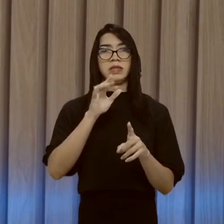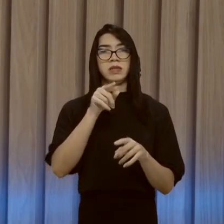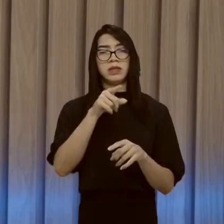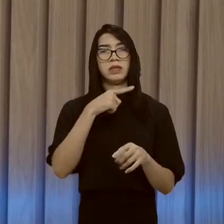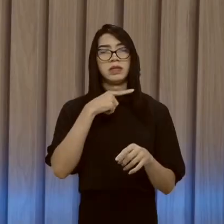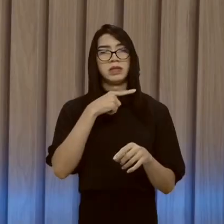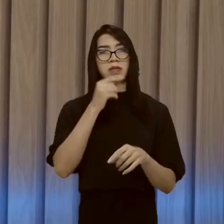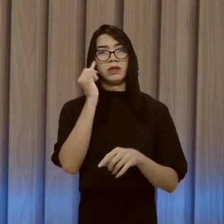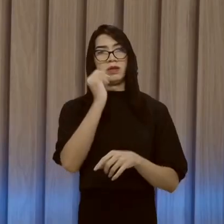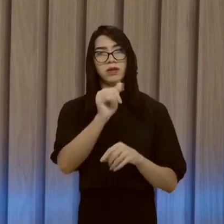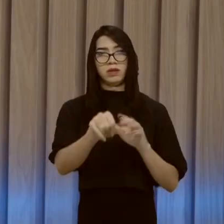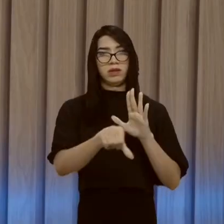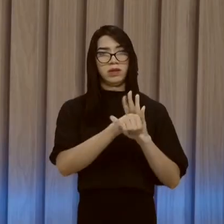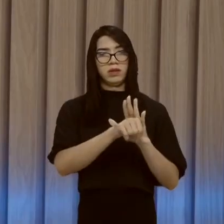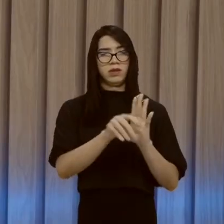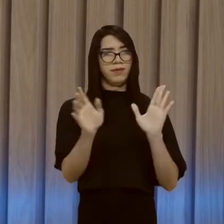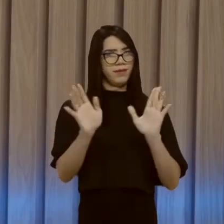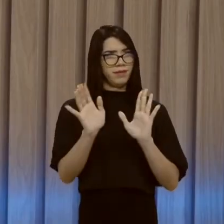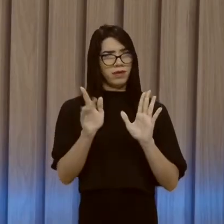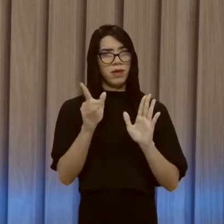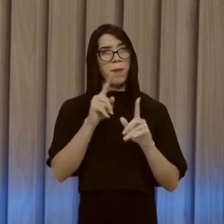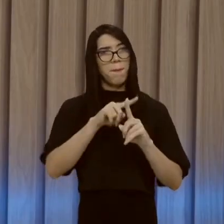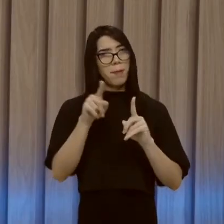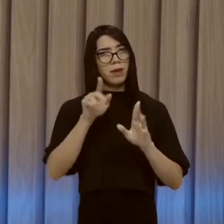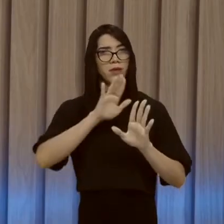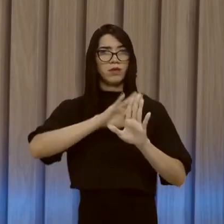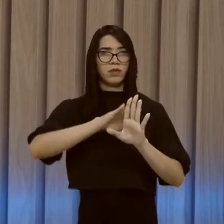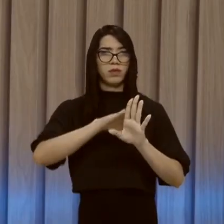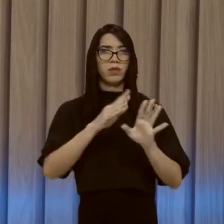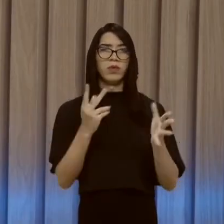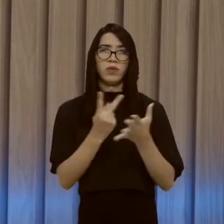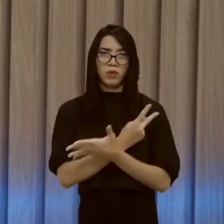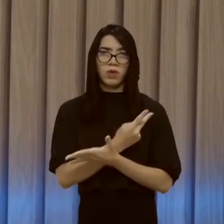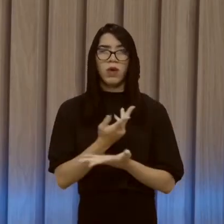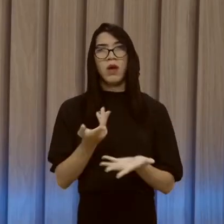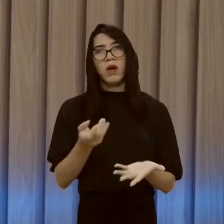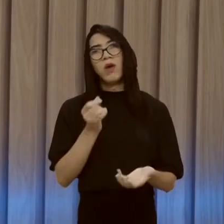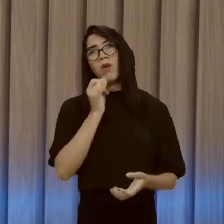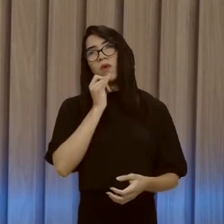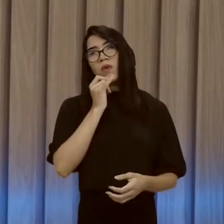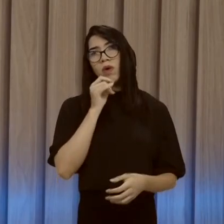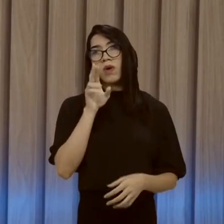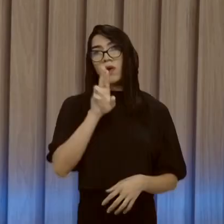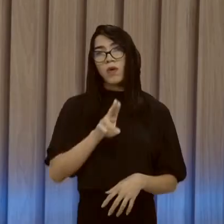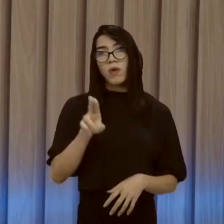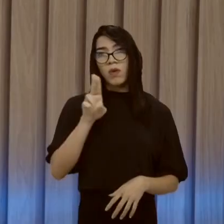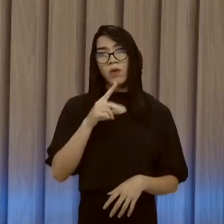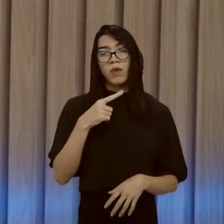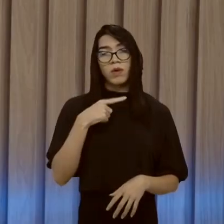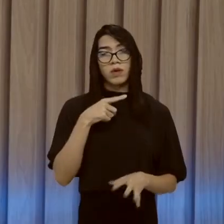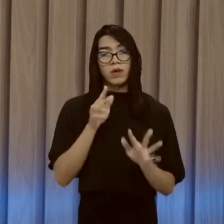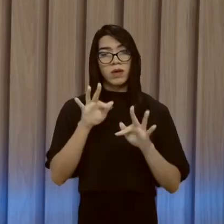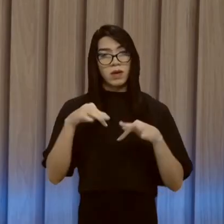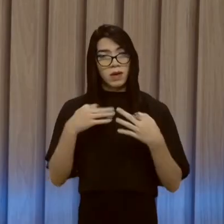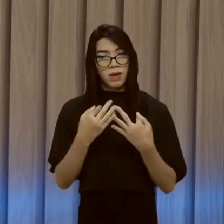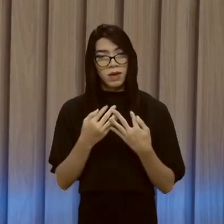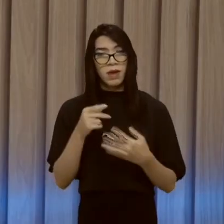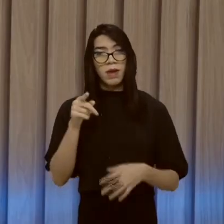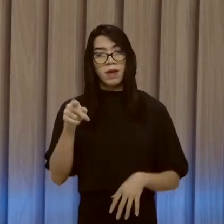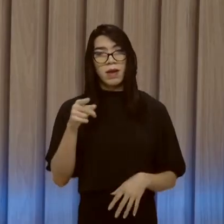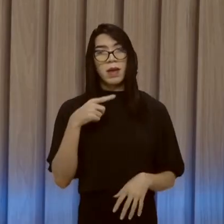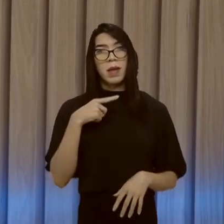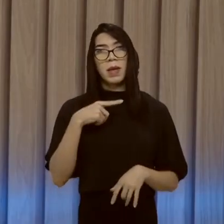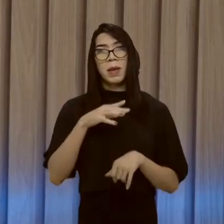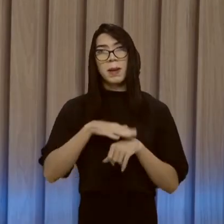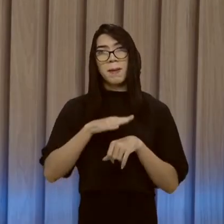de questões ali por trás. E uma dessas é essa mediação, esse uso correto que os pais podem observar nos filhos, né? Esse